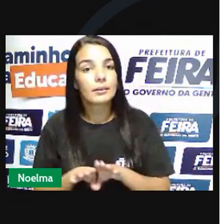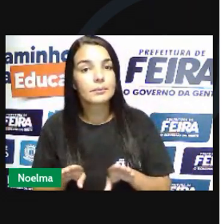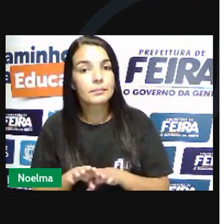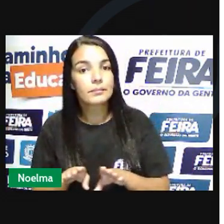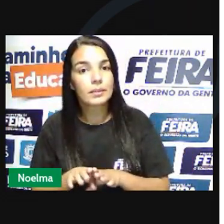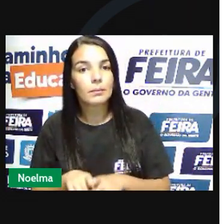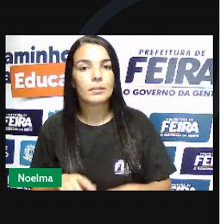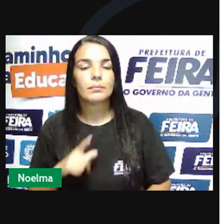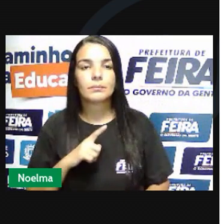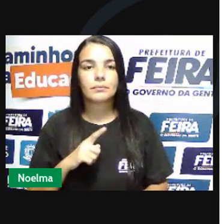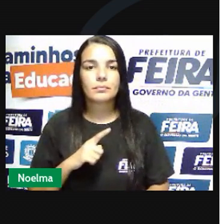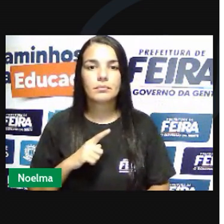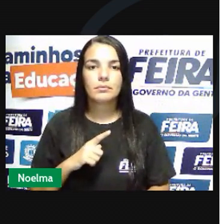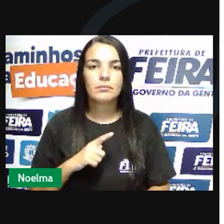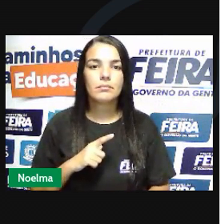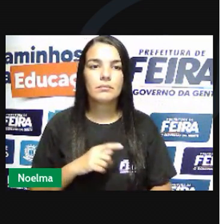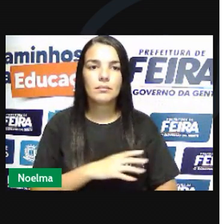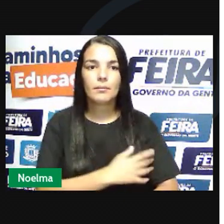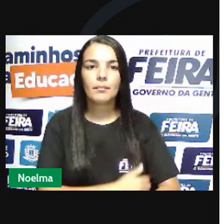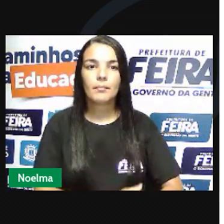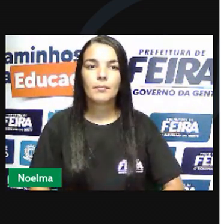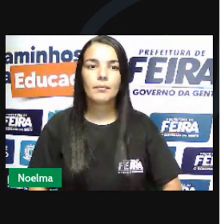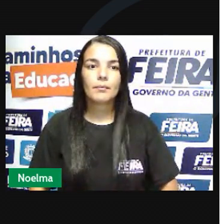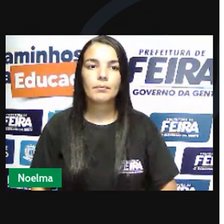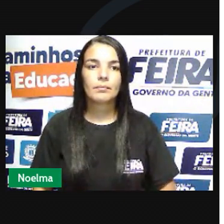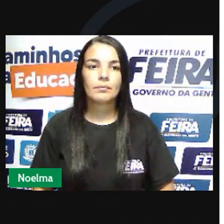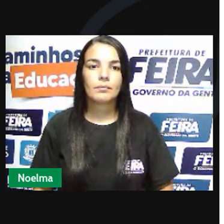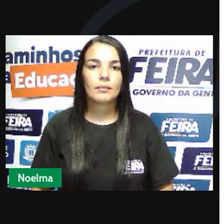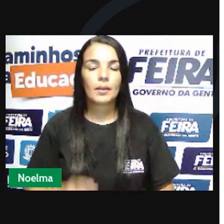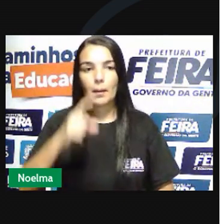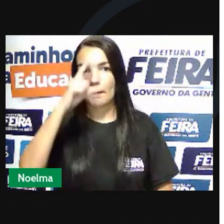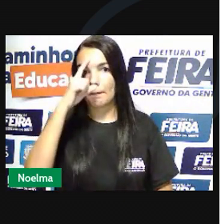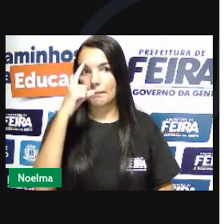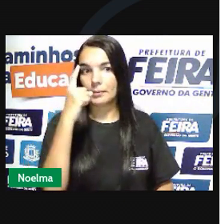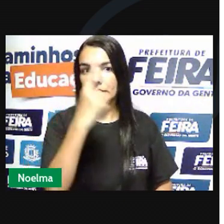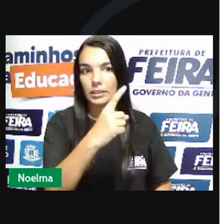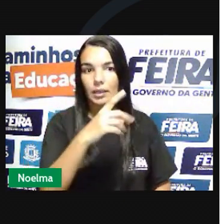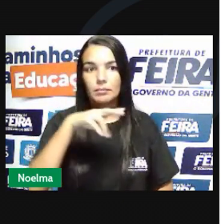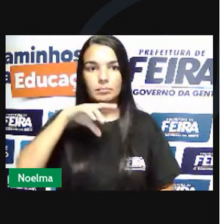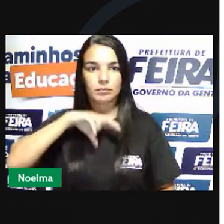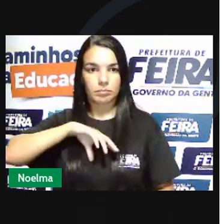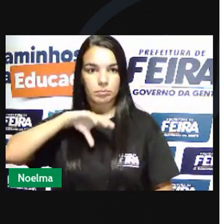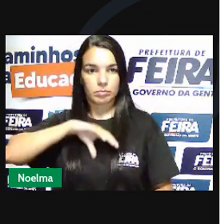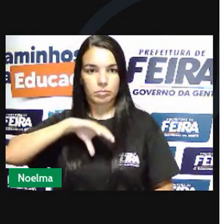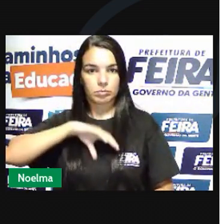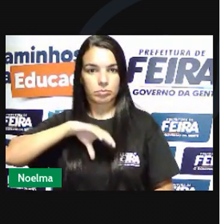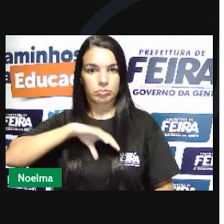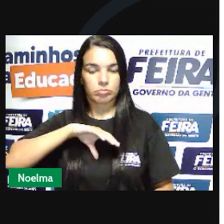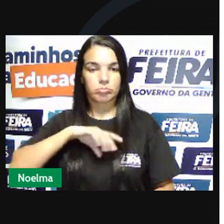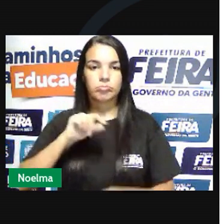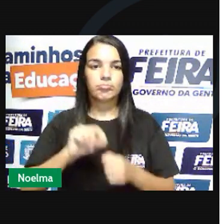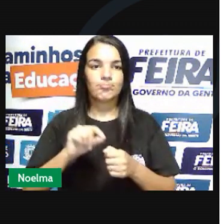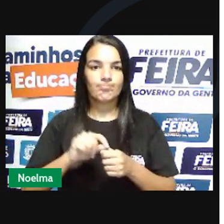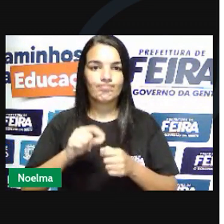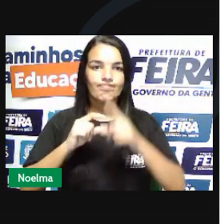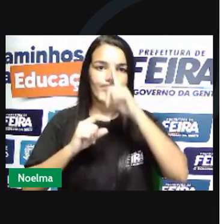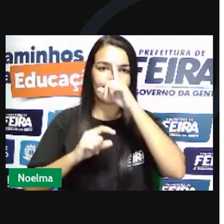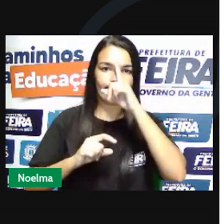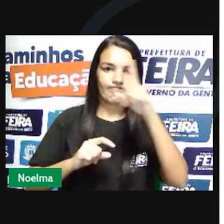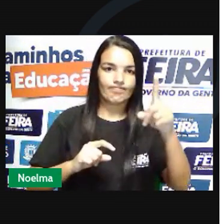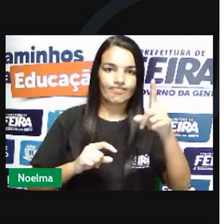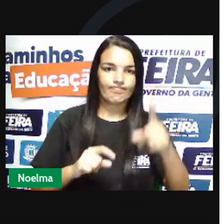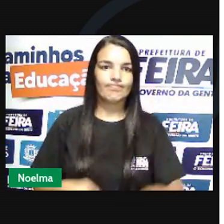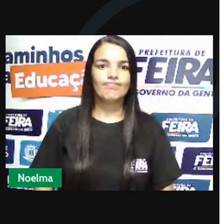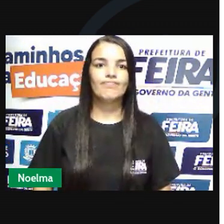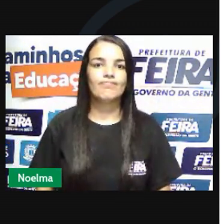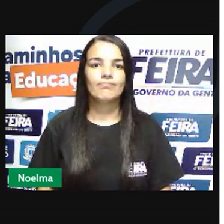a obrigação de importar produtos manufaturados, já que o Brasil era proibido de fabricá-los, encarecia esses produtos.